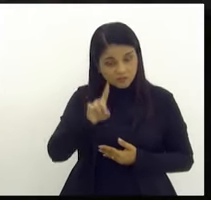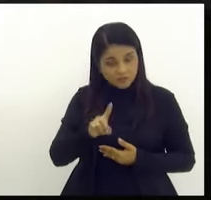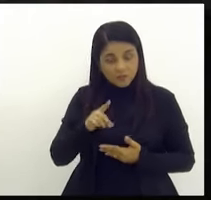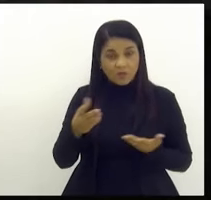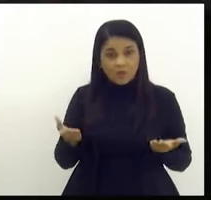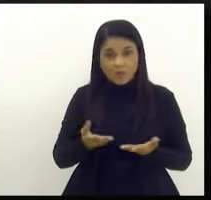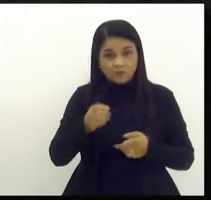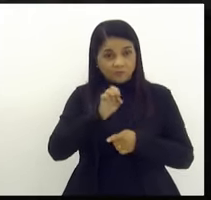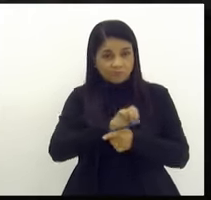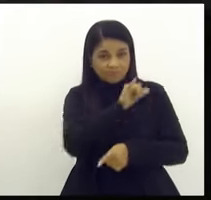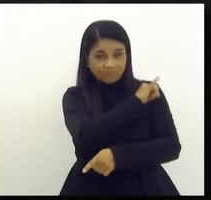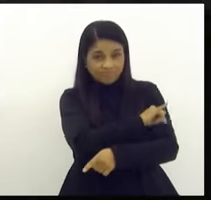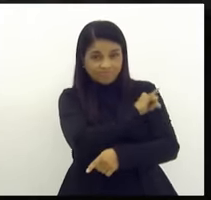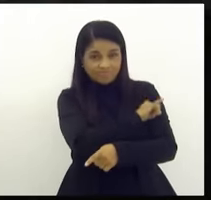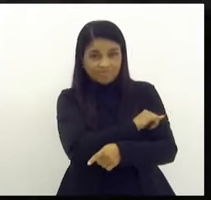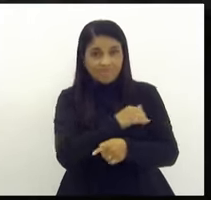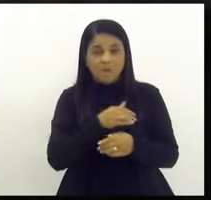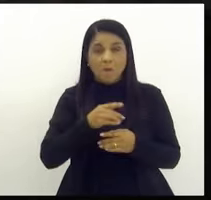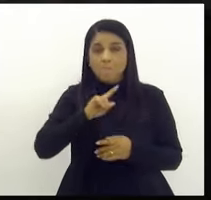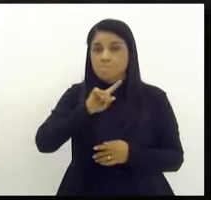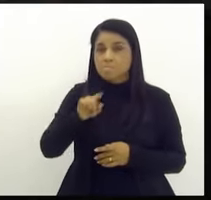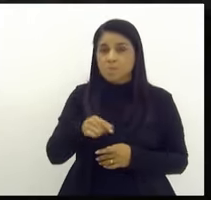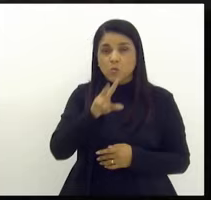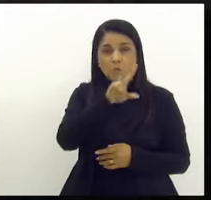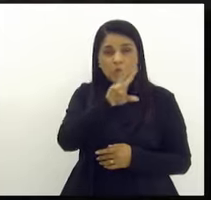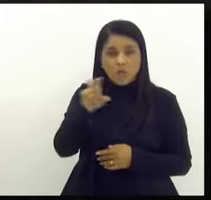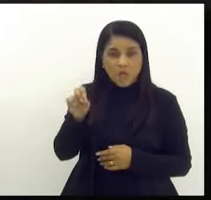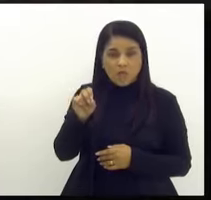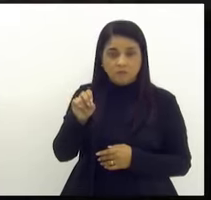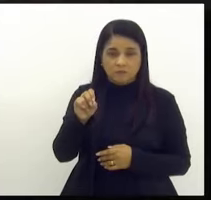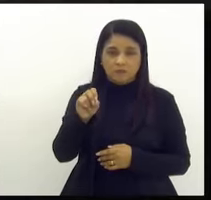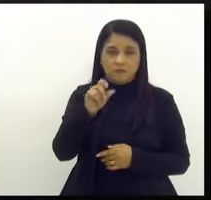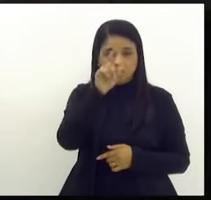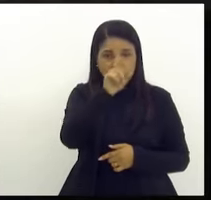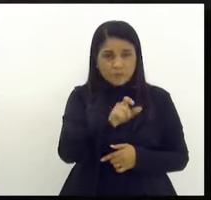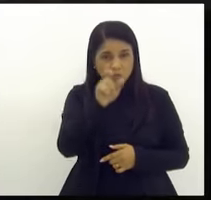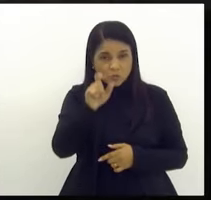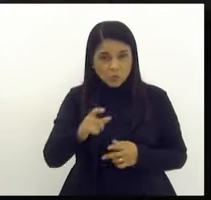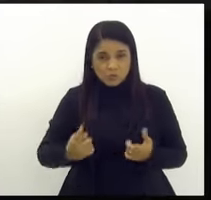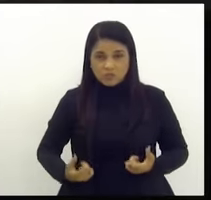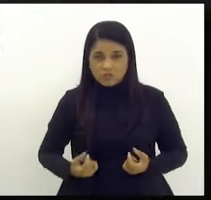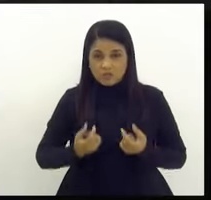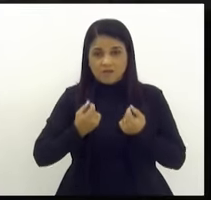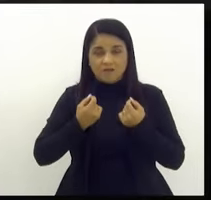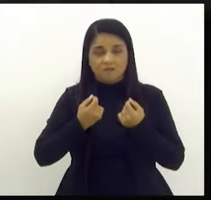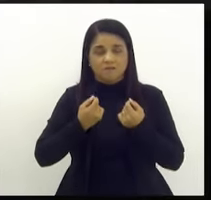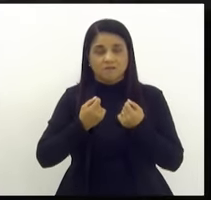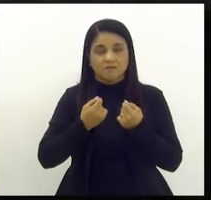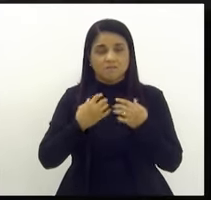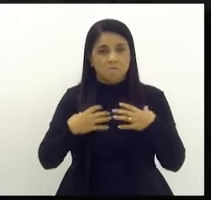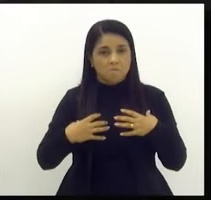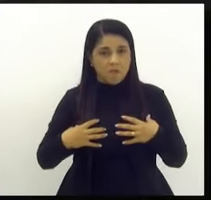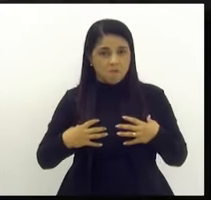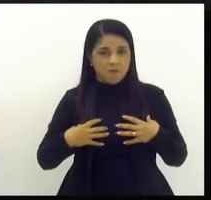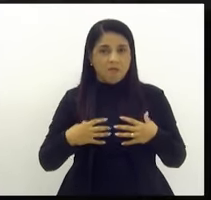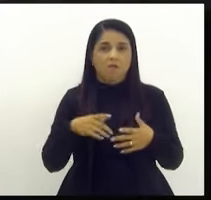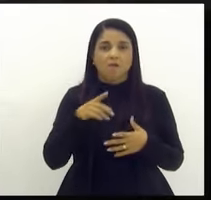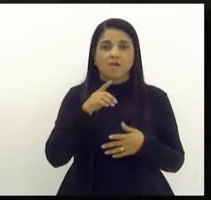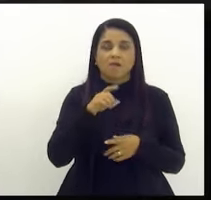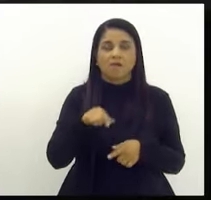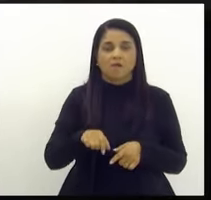Rio de Janeiro temos cerca de 10000 casos ao ano de câncer de mama que poderiam inclusive ser